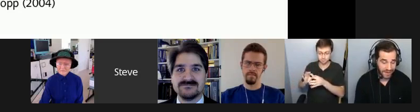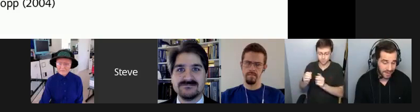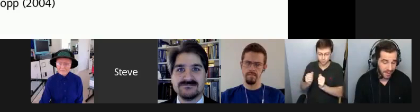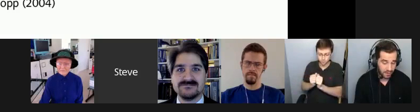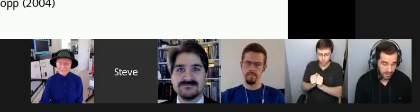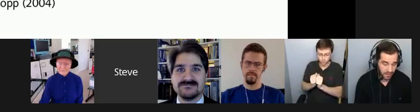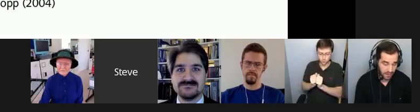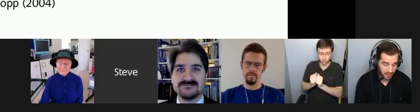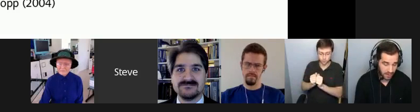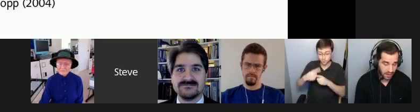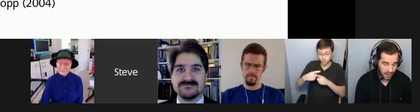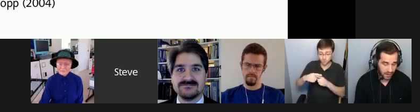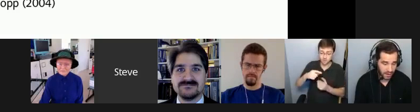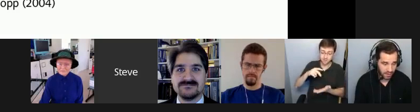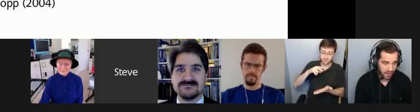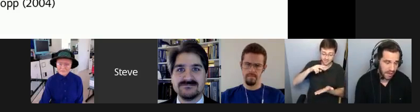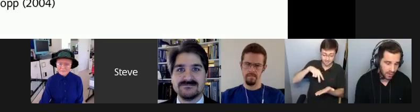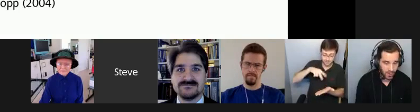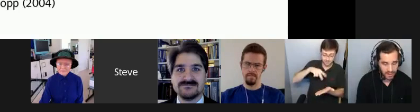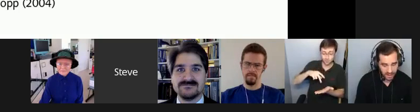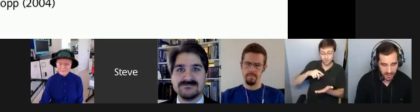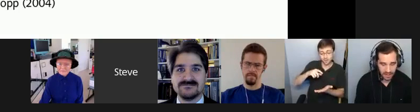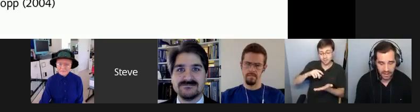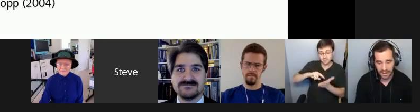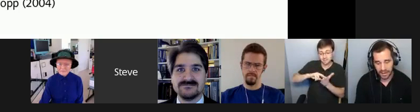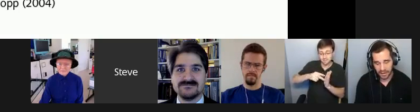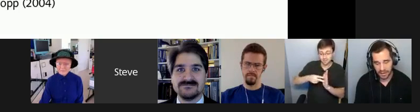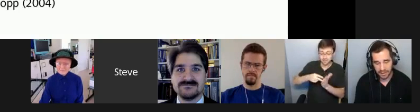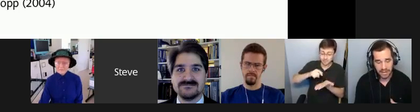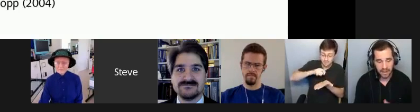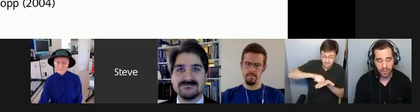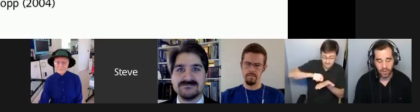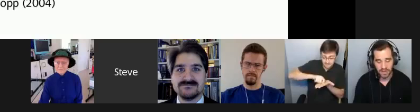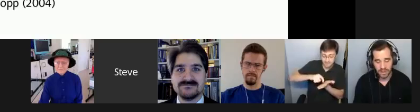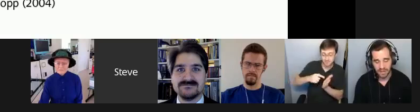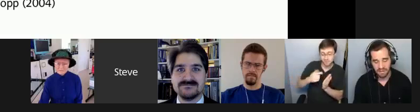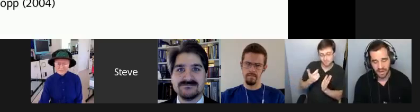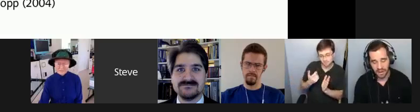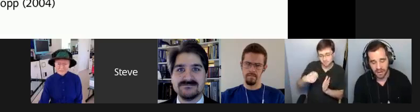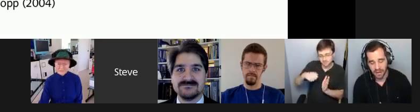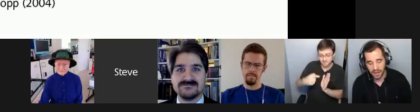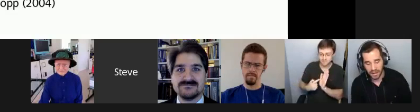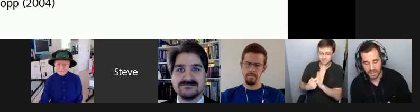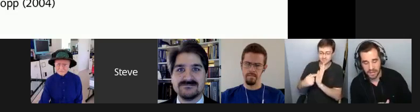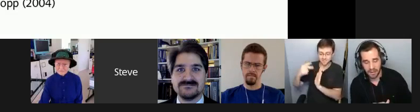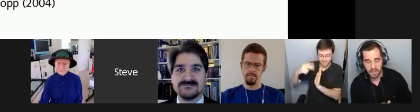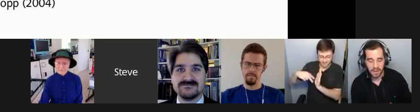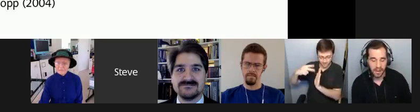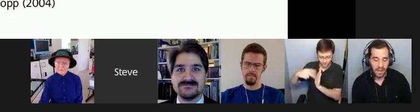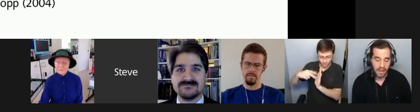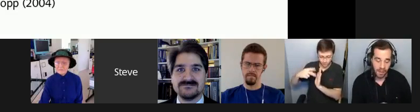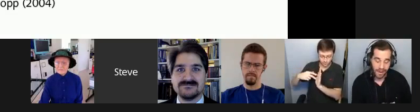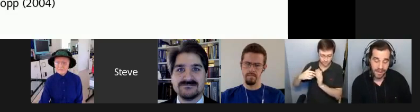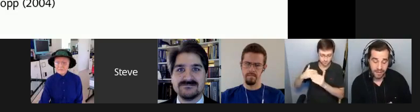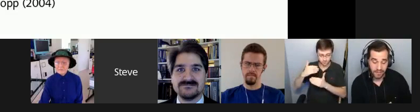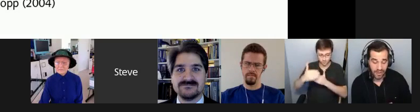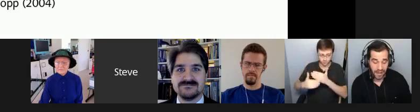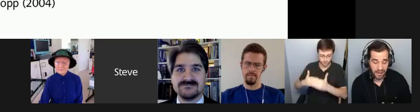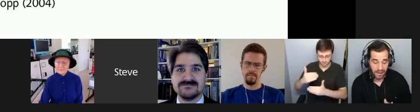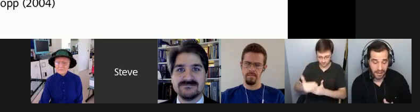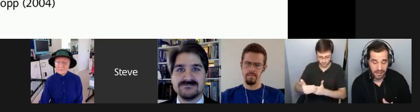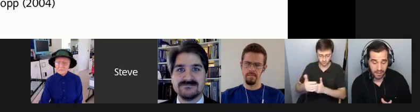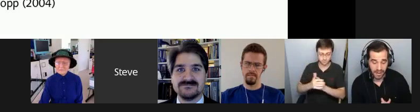de desenhos, né? Então, a leitura e escrita, esses autores eles defendem que elas sempre têm uma